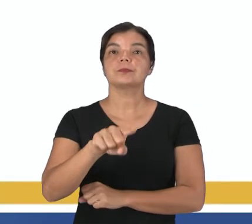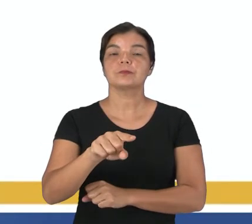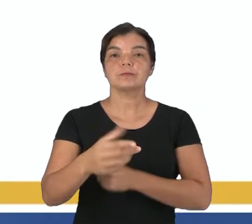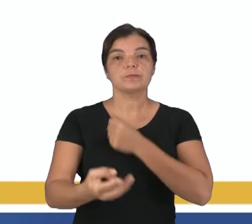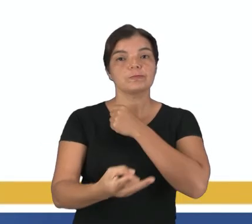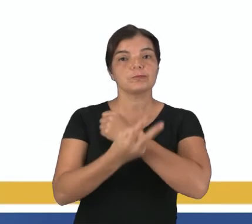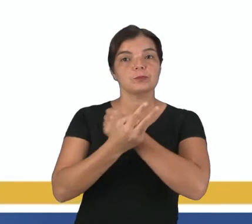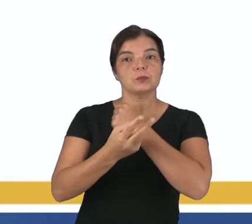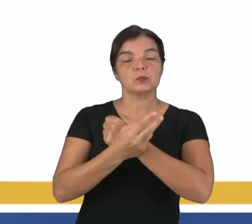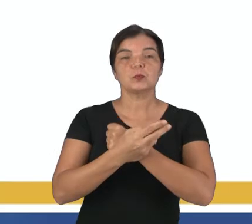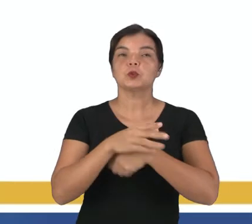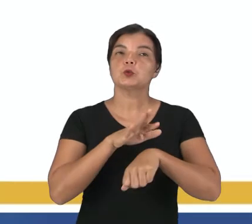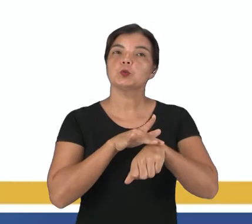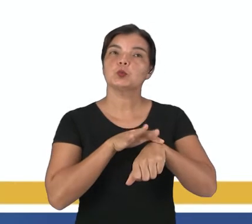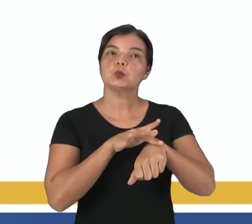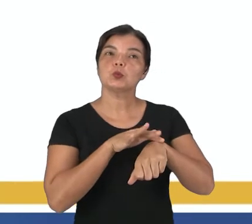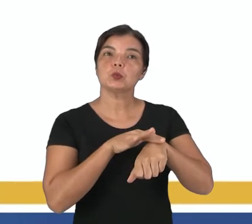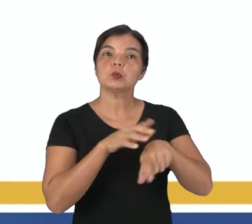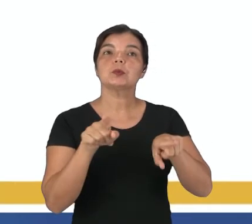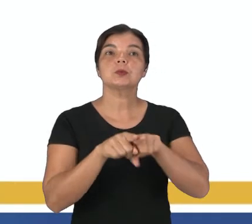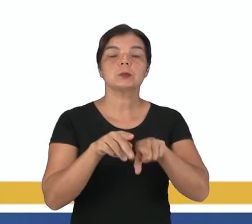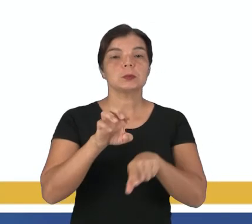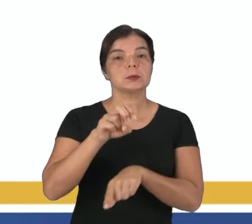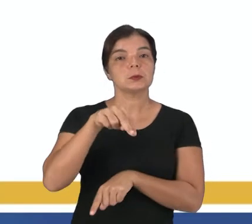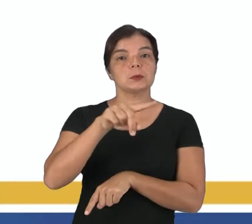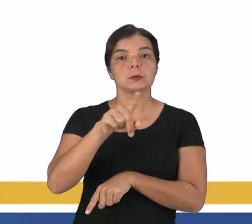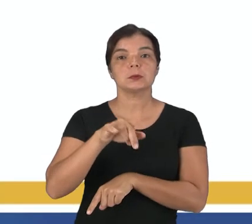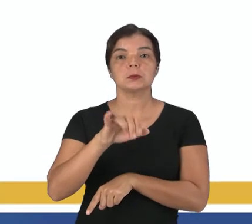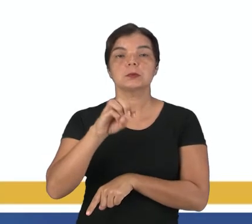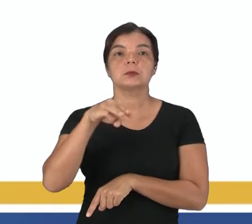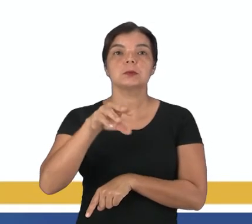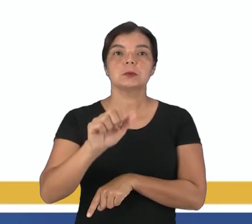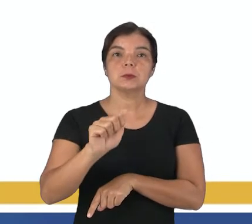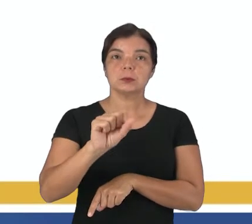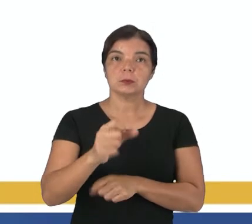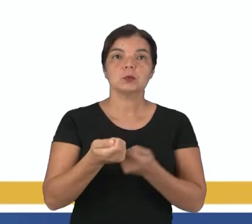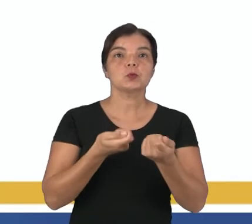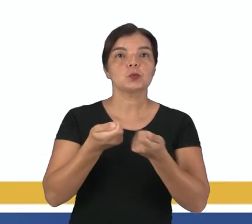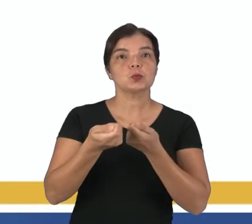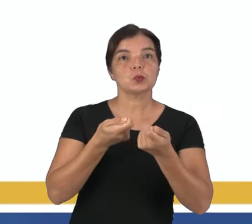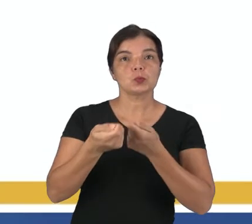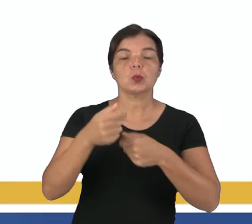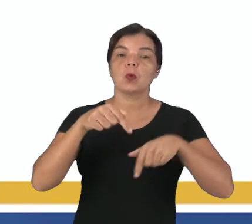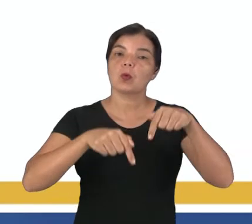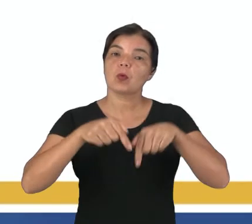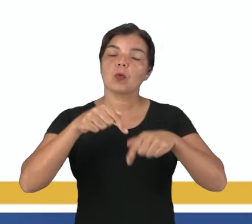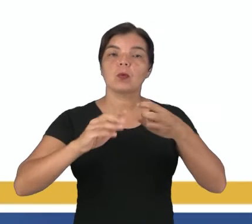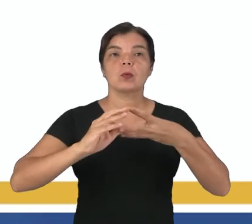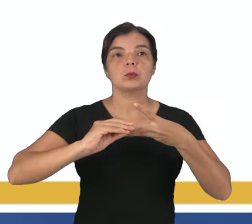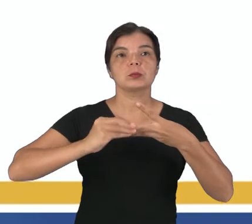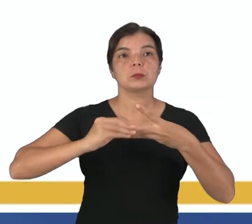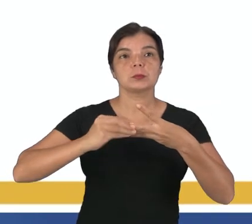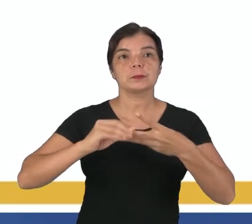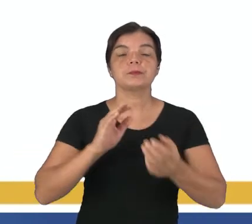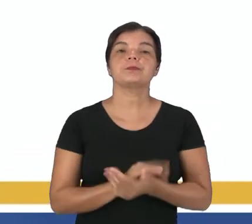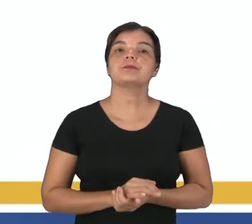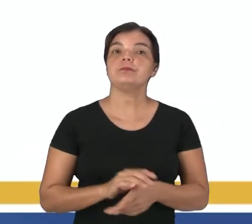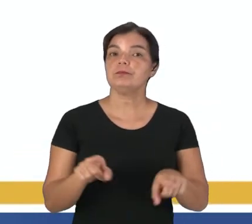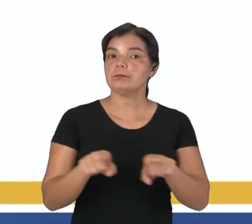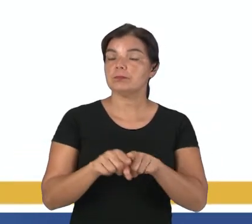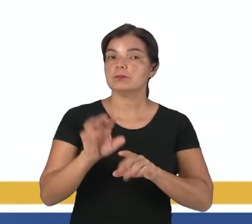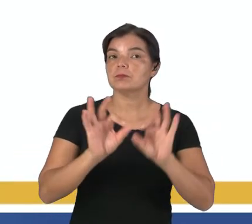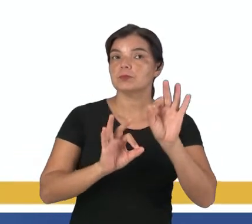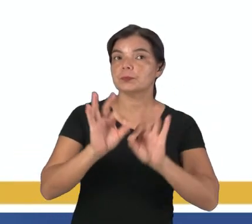que intervém na defesa é contra as infecções e as enzimas que regulam a química da nossas células